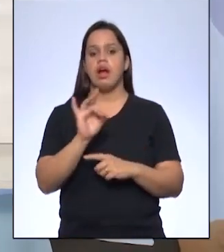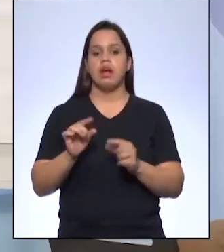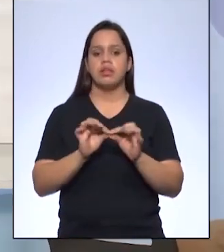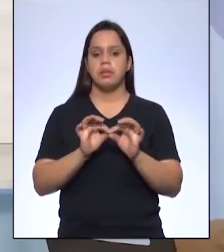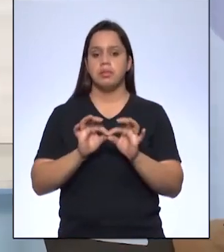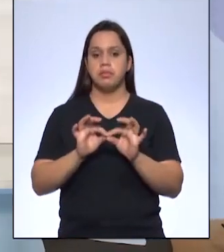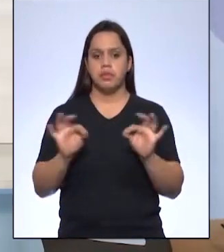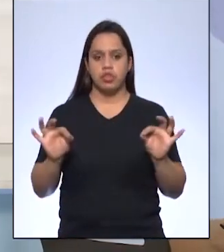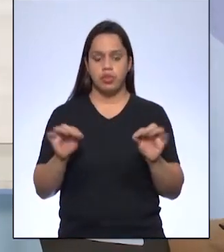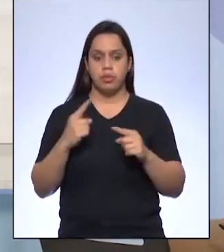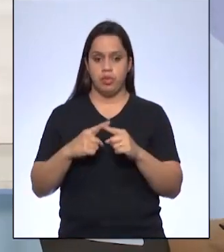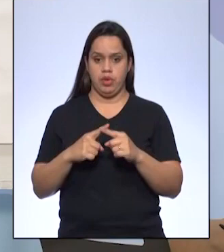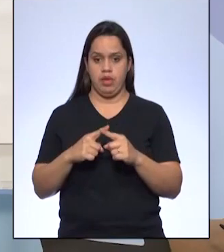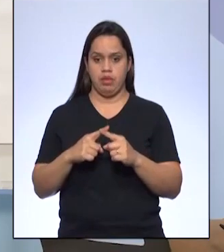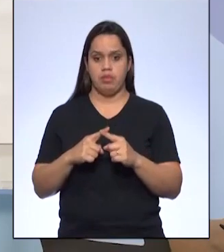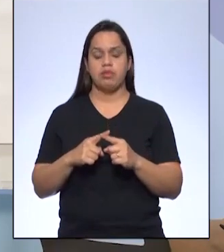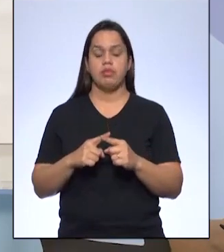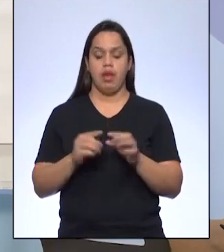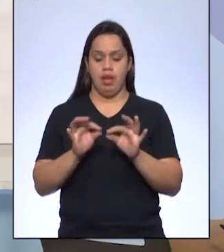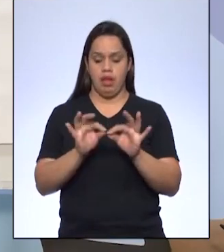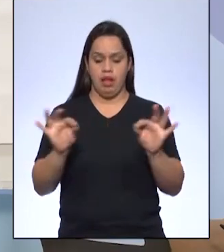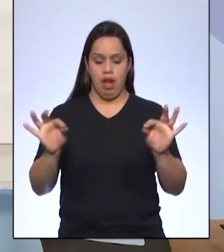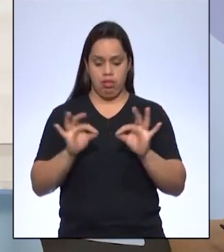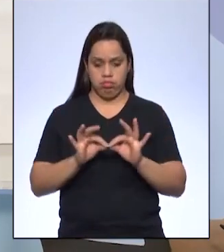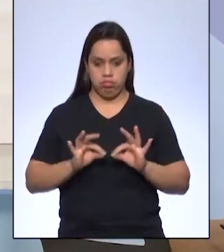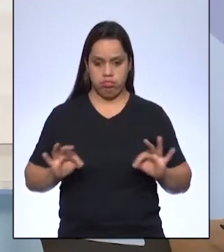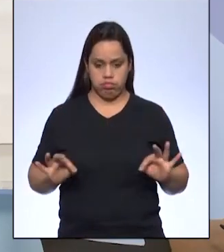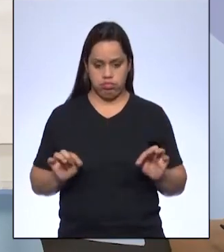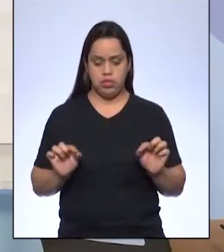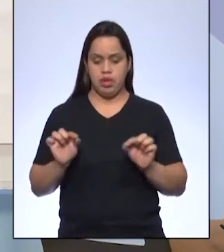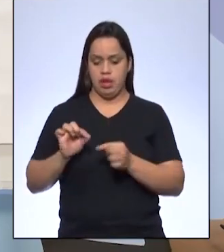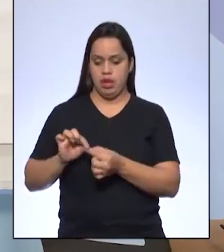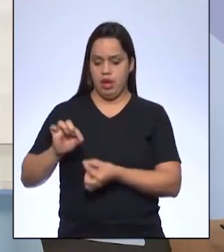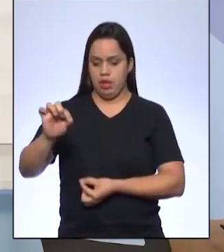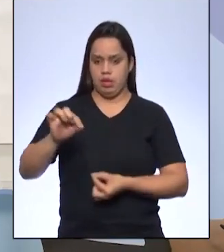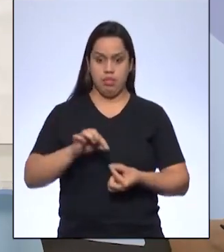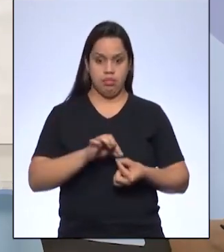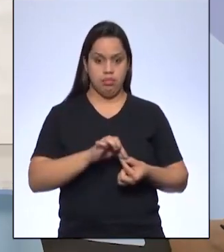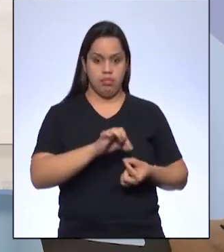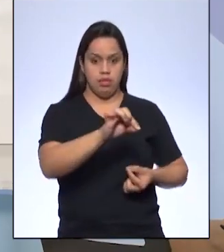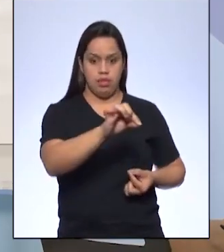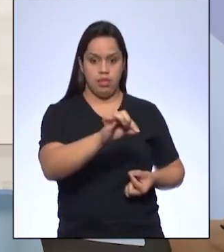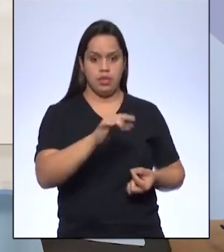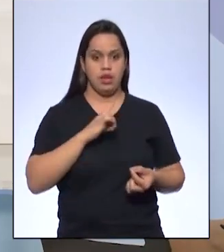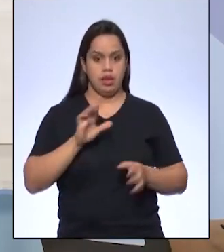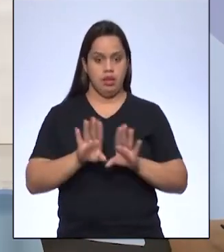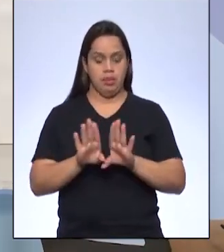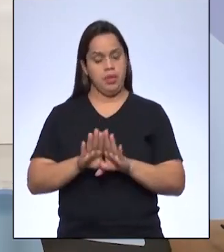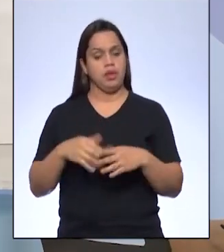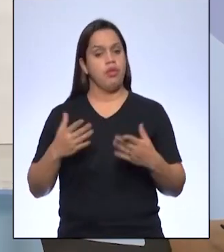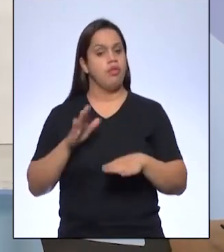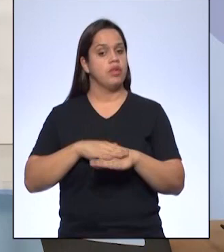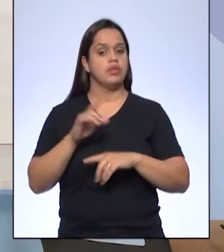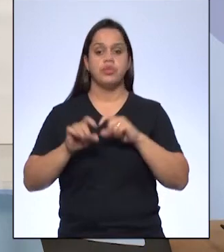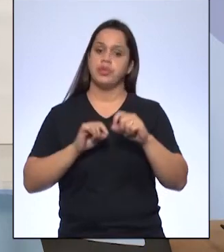na frente e no fundo do terreno e o comprimento nas 2 laterais. Então, o que eu vou fazer?